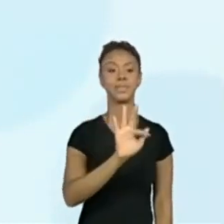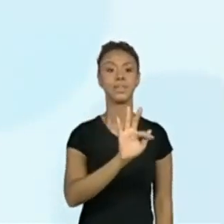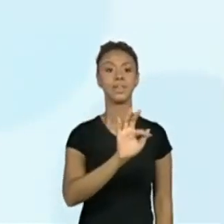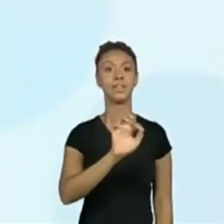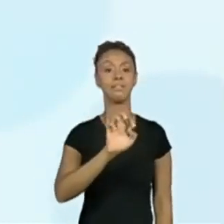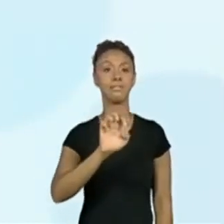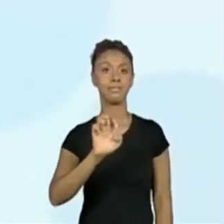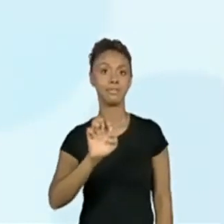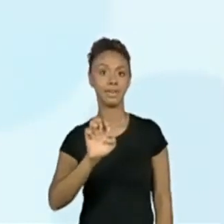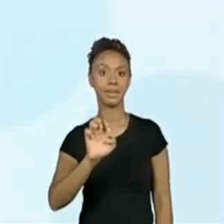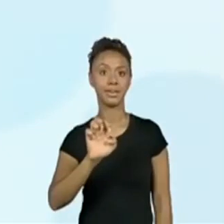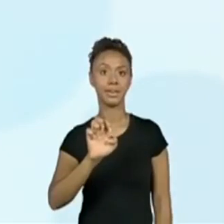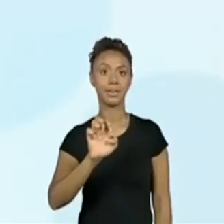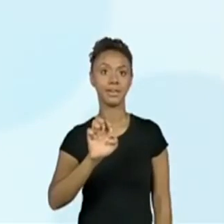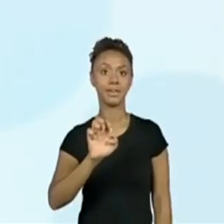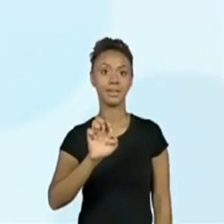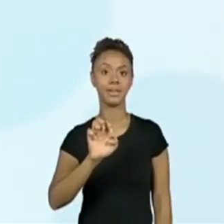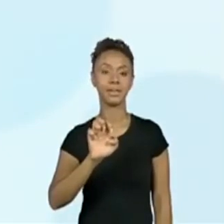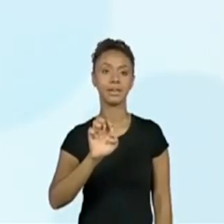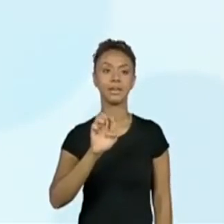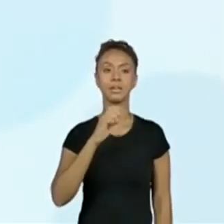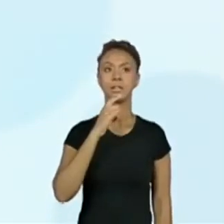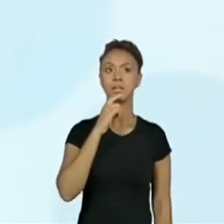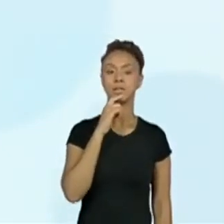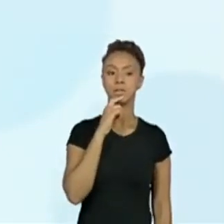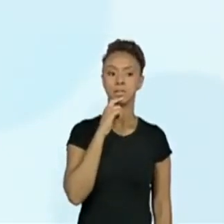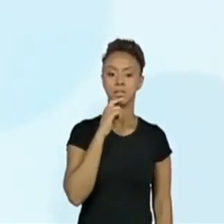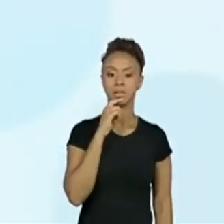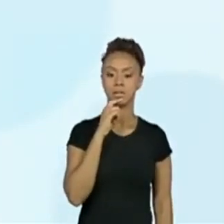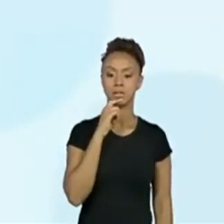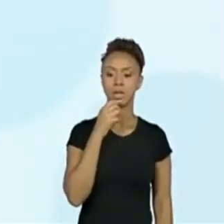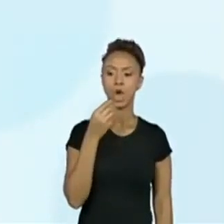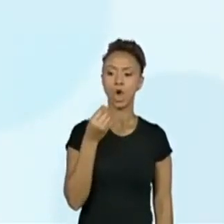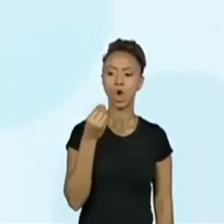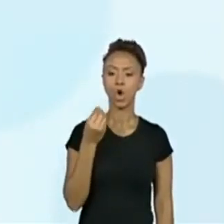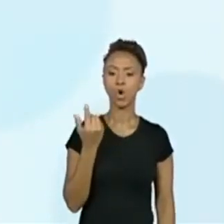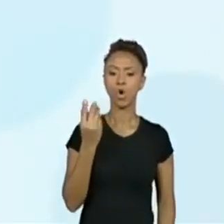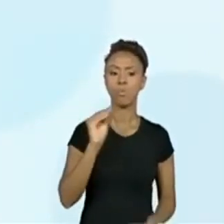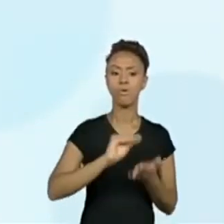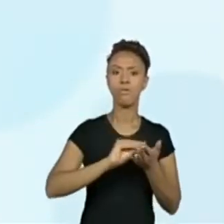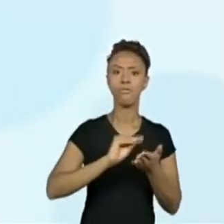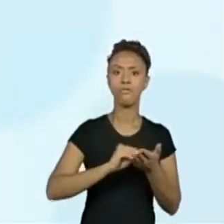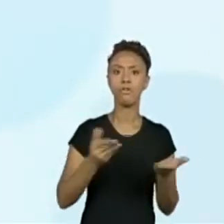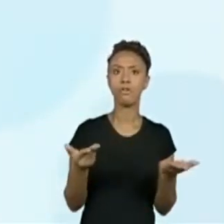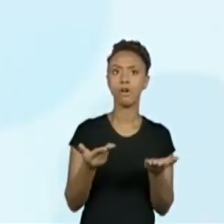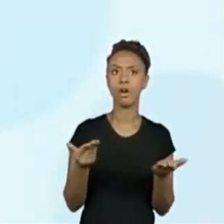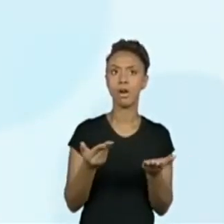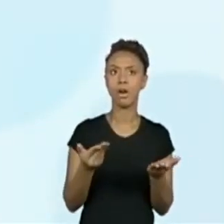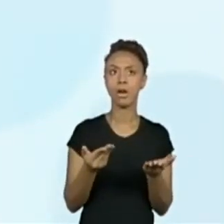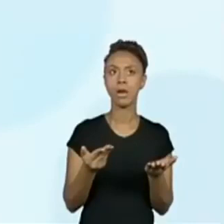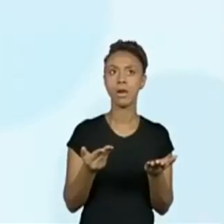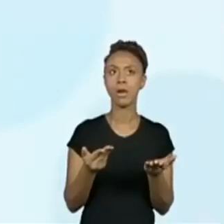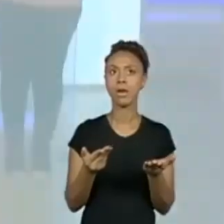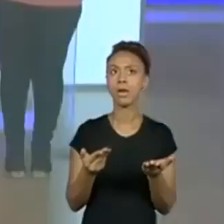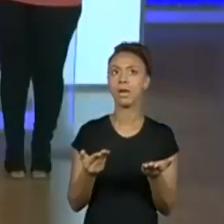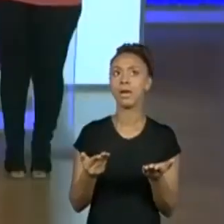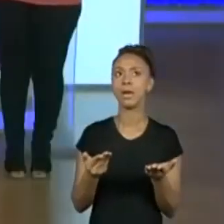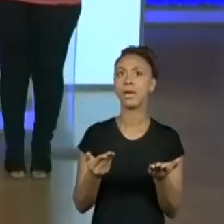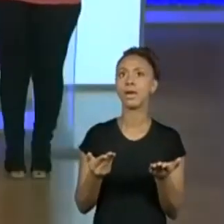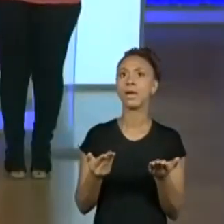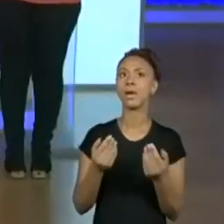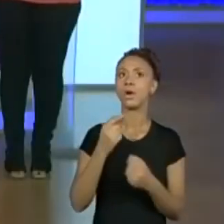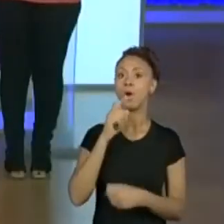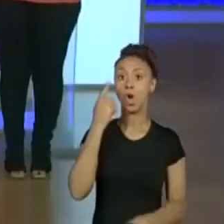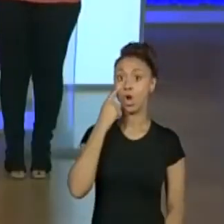A Bela e a Fera. Dá. Taveira. Taveira. Vamos de novo lá o nome Oliveira. Da professora. Oliveira. Vamos lá,